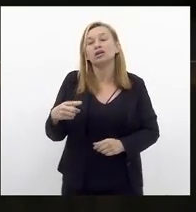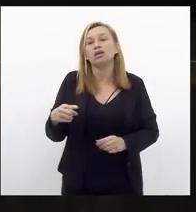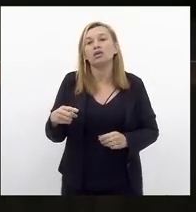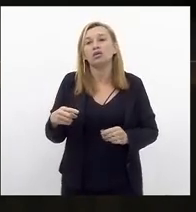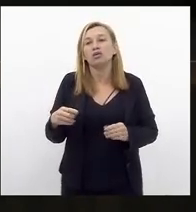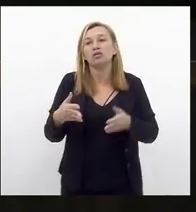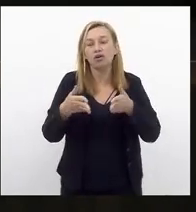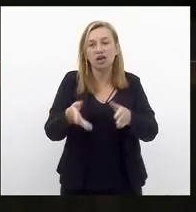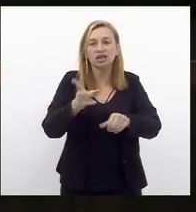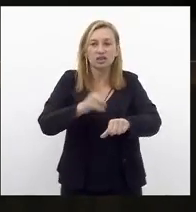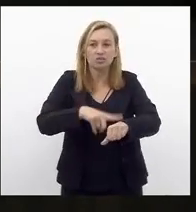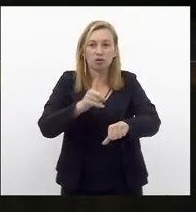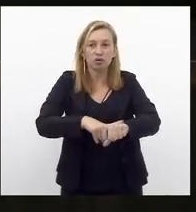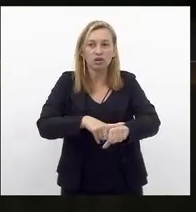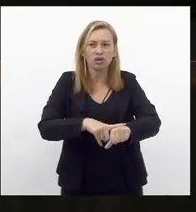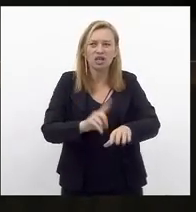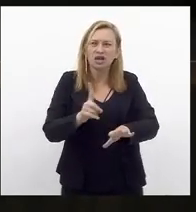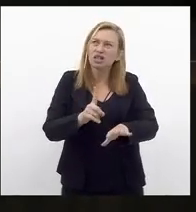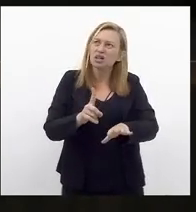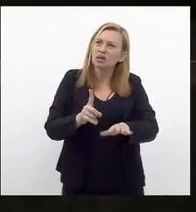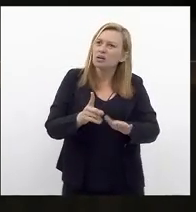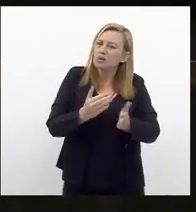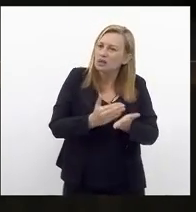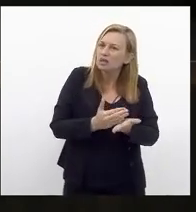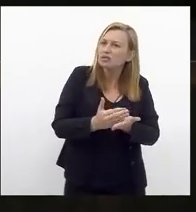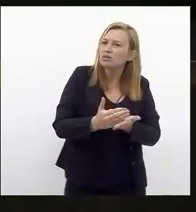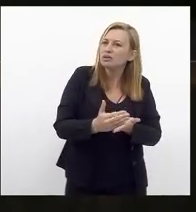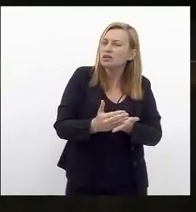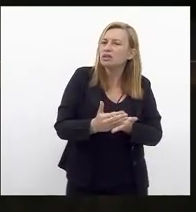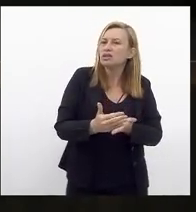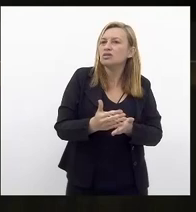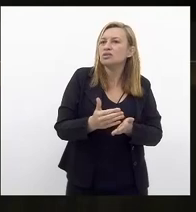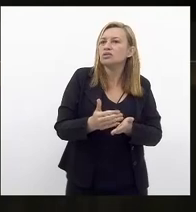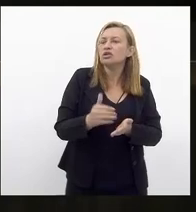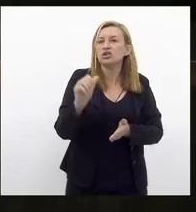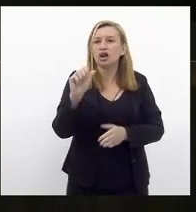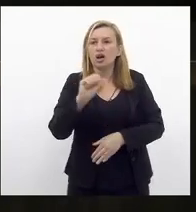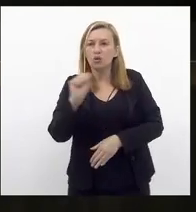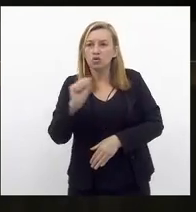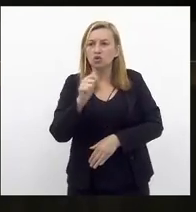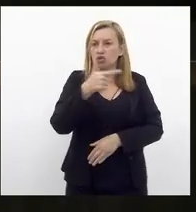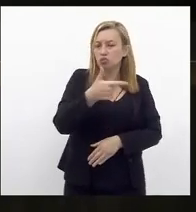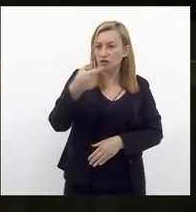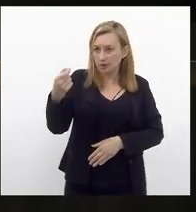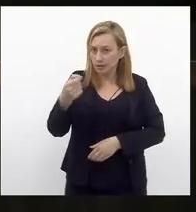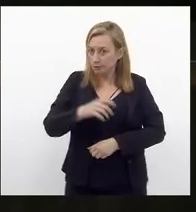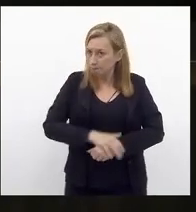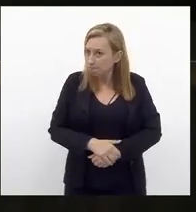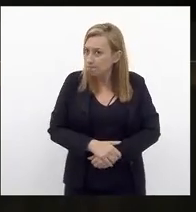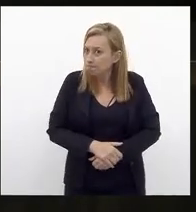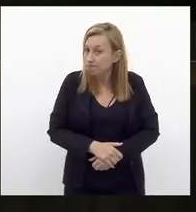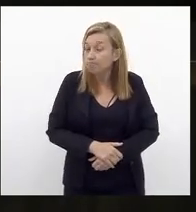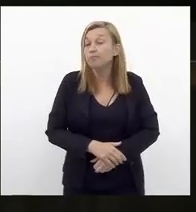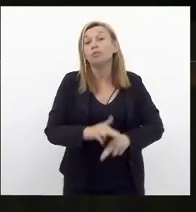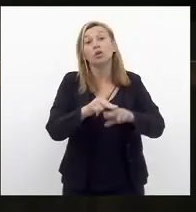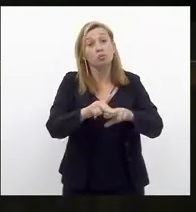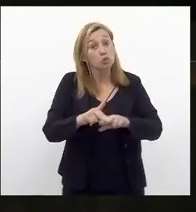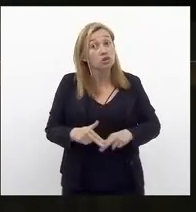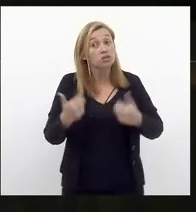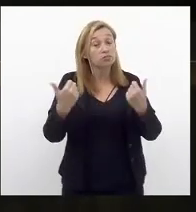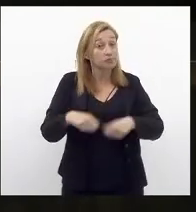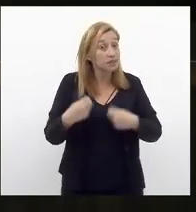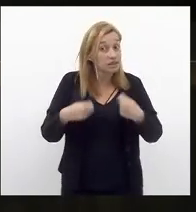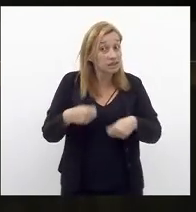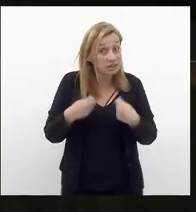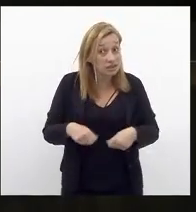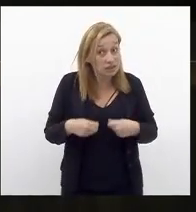nesse momento para dizer que esse momento não mas a partir seguramente de agosto de 2020 e por isso precisamos